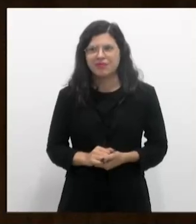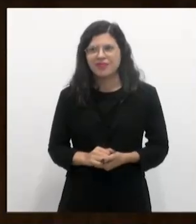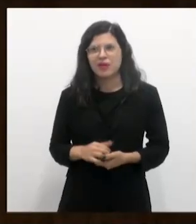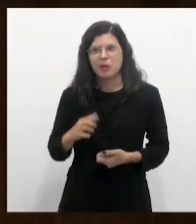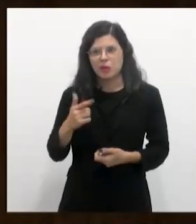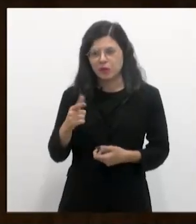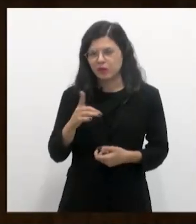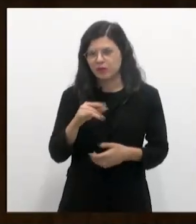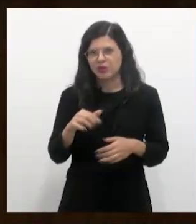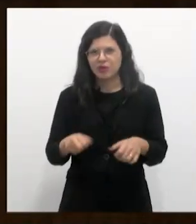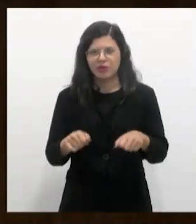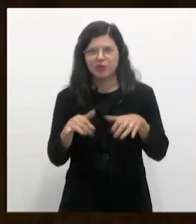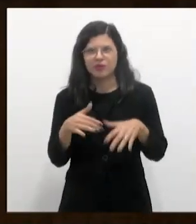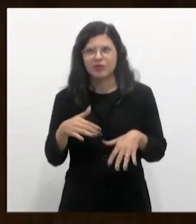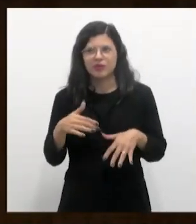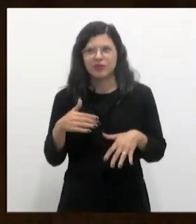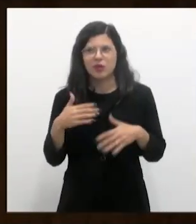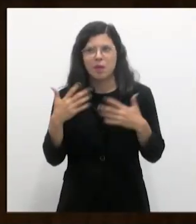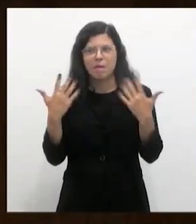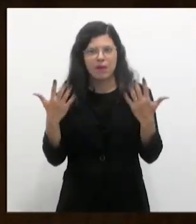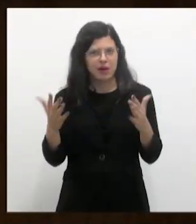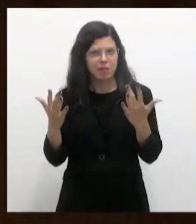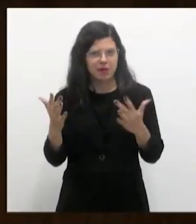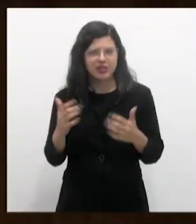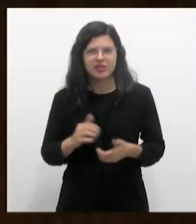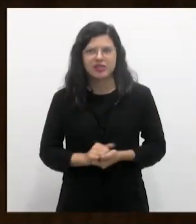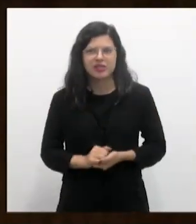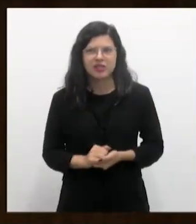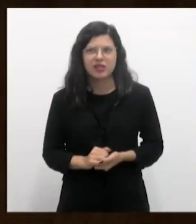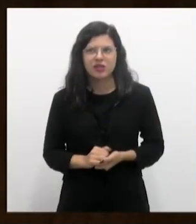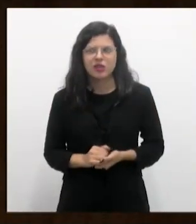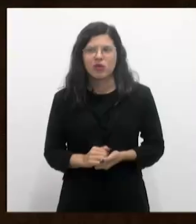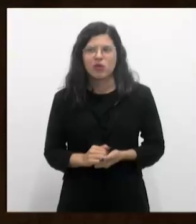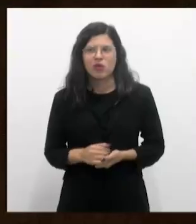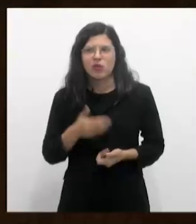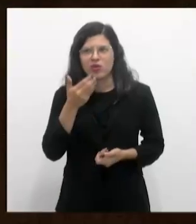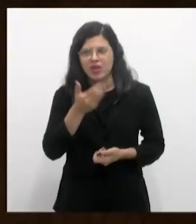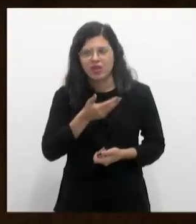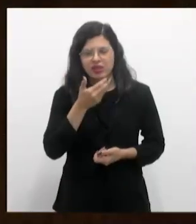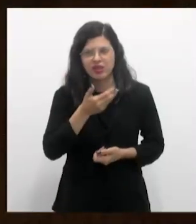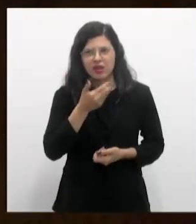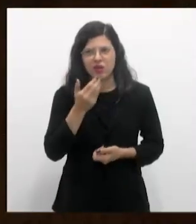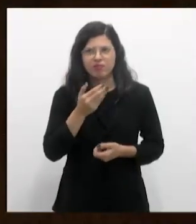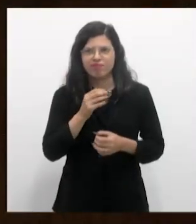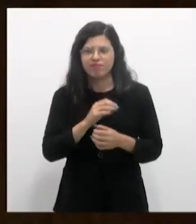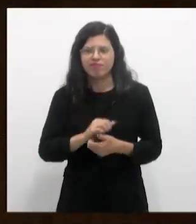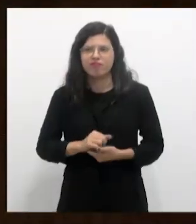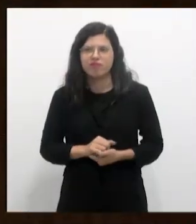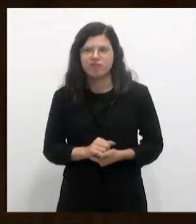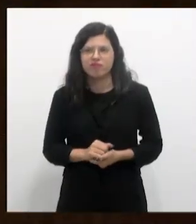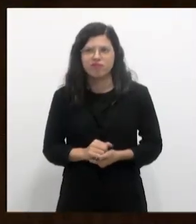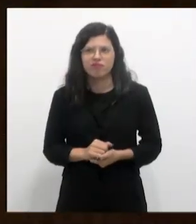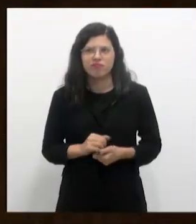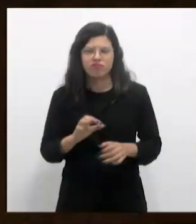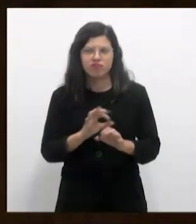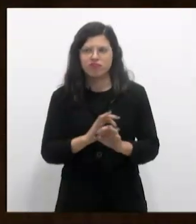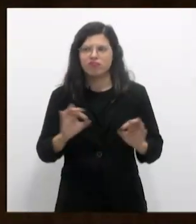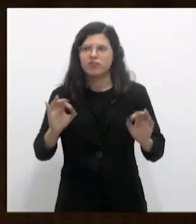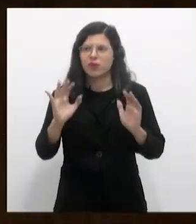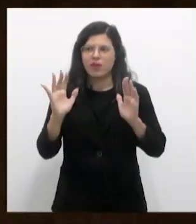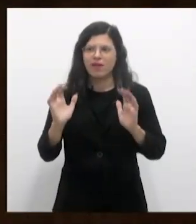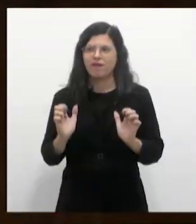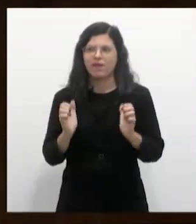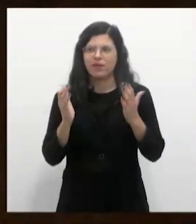prefeita Marina, e eu a parabenizei. O Natal é objeto mesmo de uma